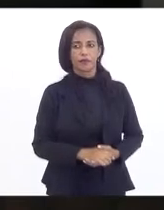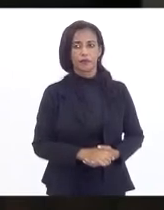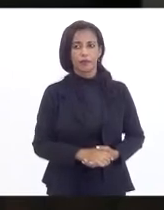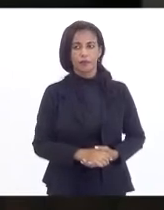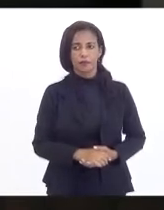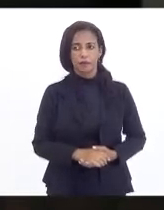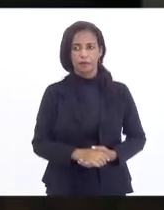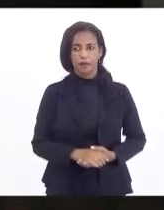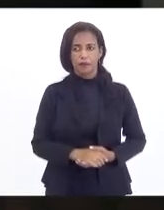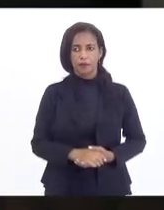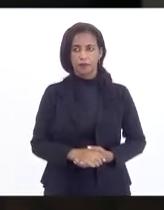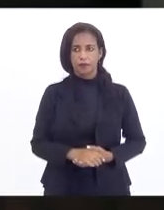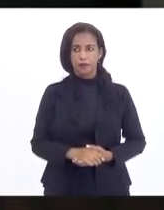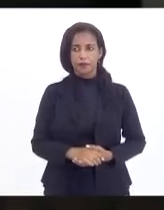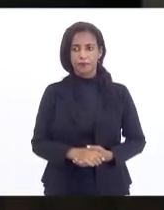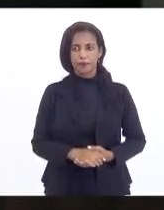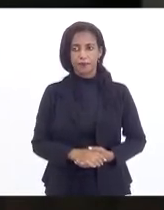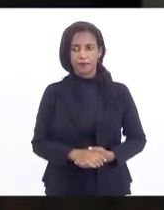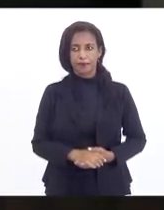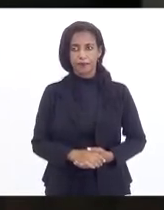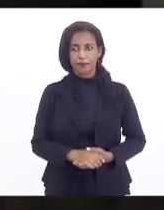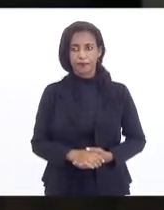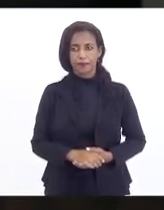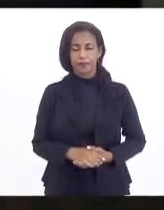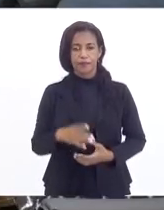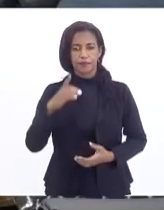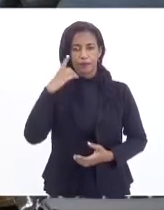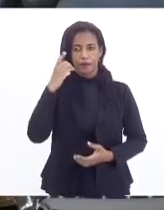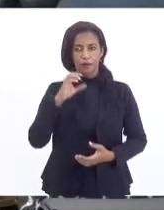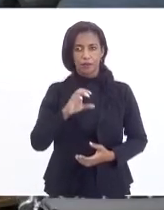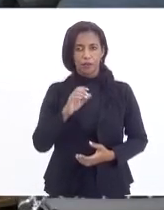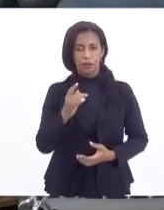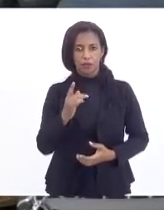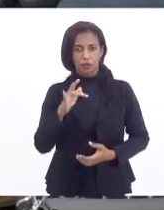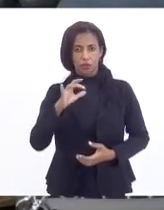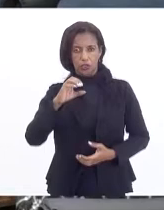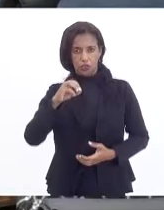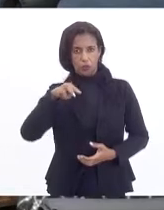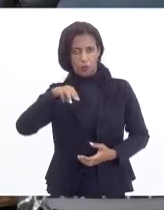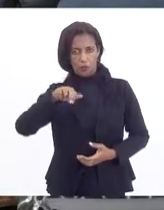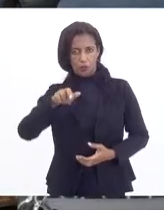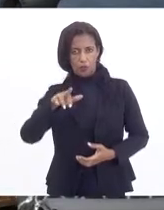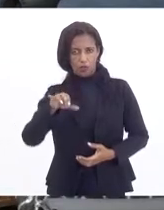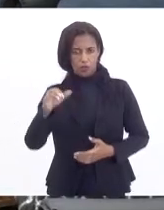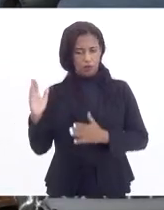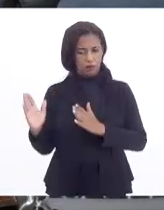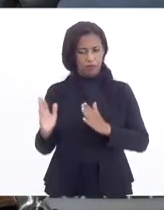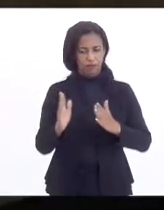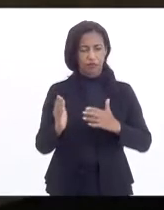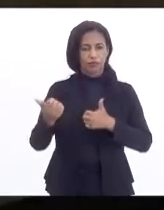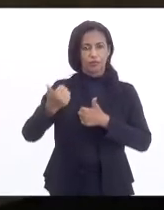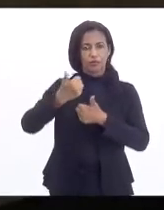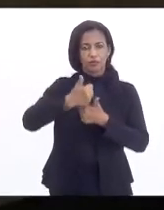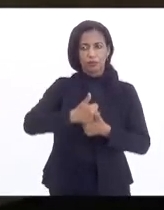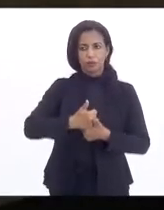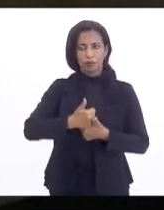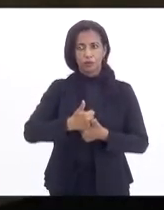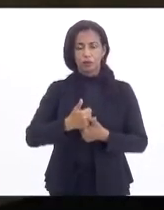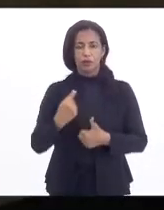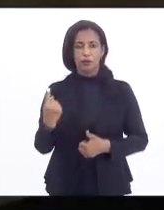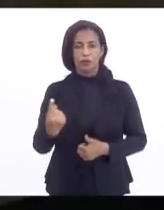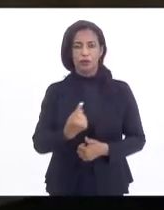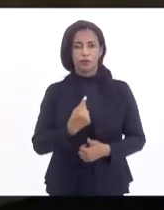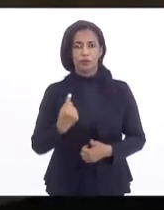Senhor Presidente. Deputado Chico Machado. Eu vou aqui momentaneamente substituir o